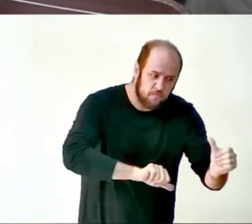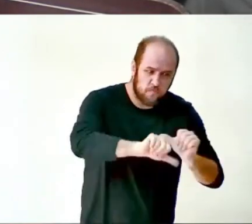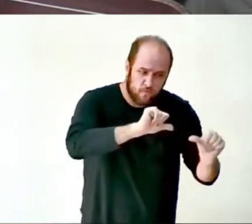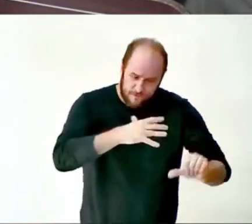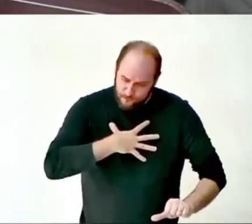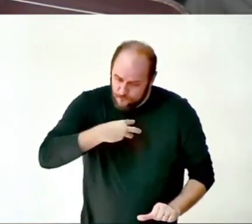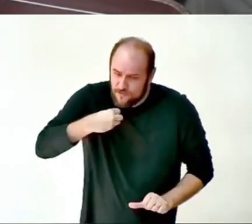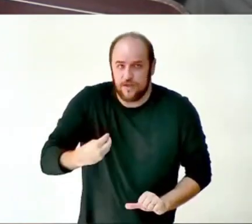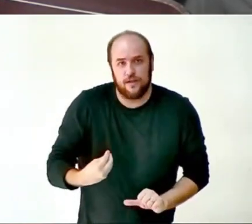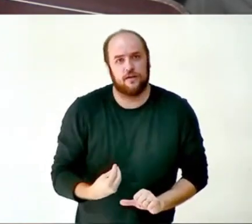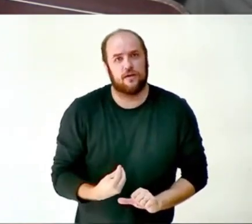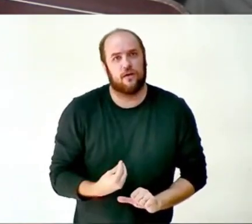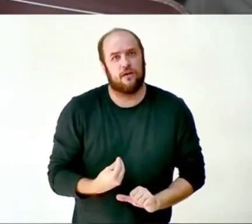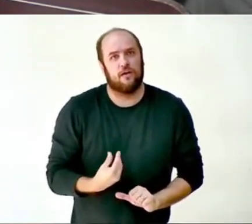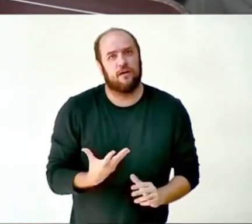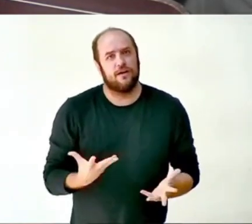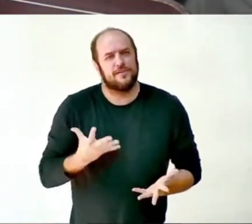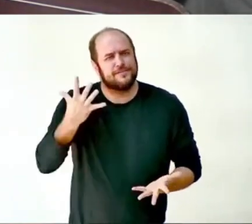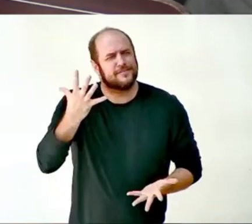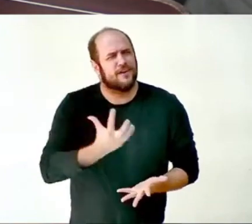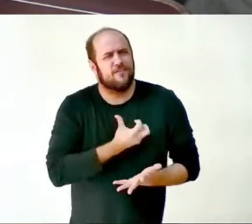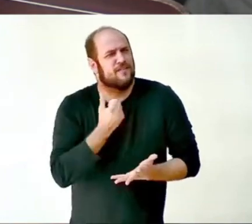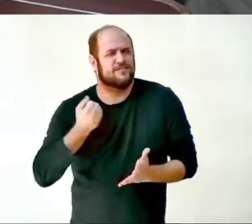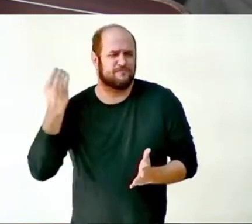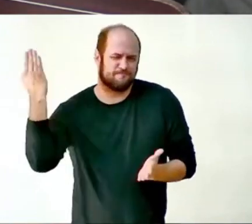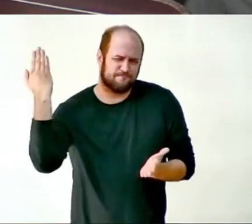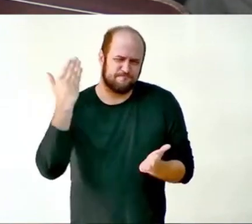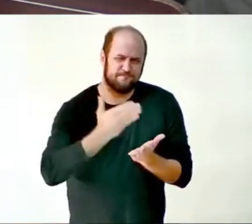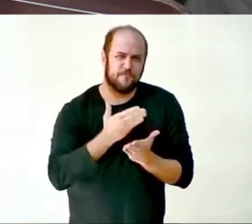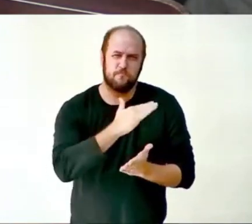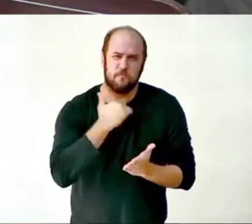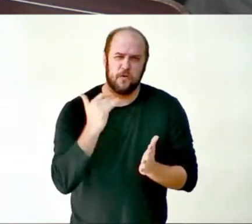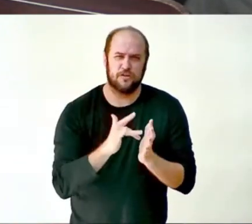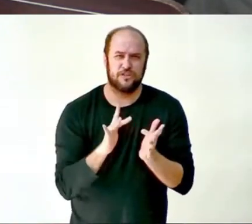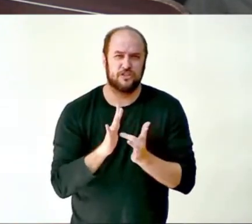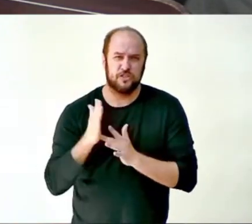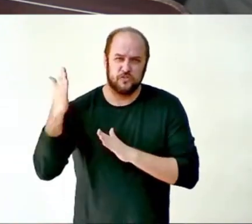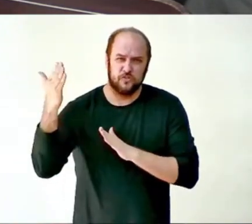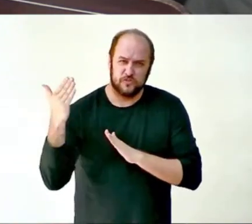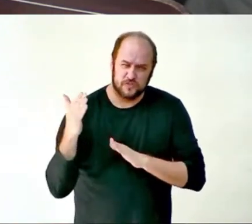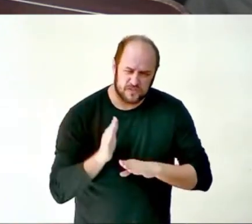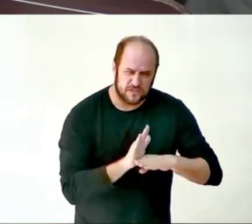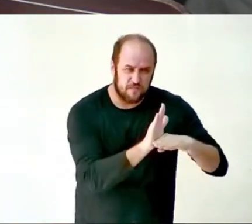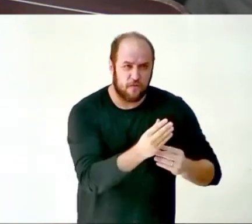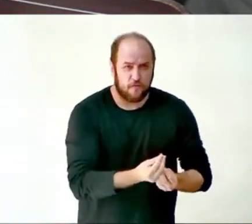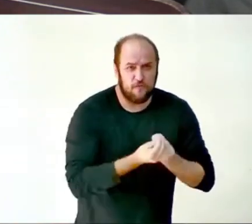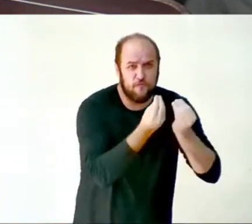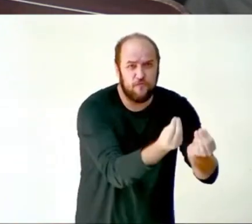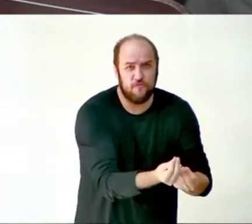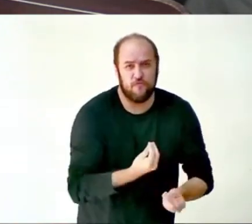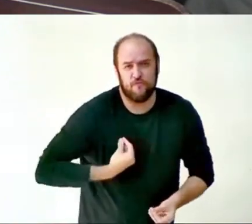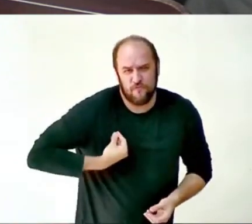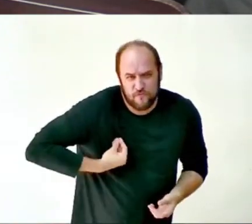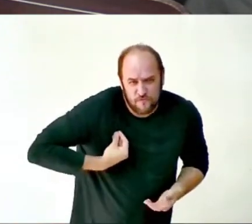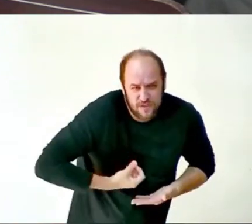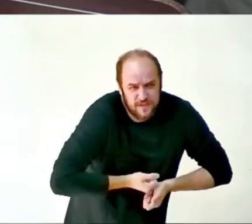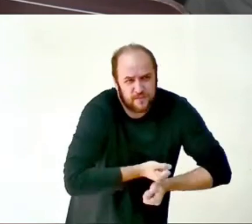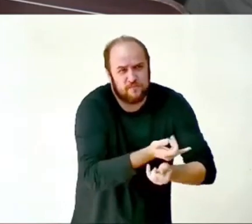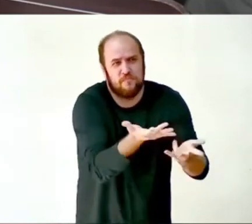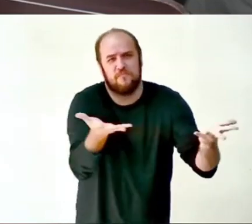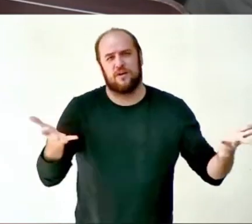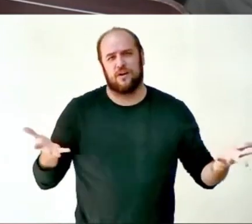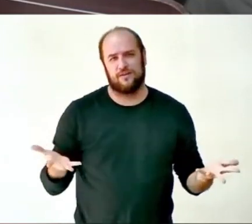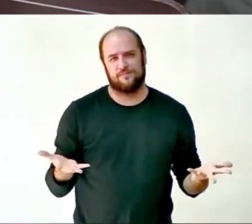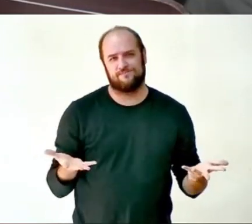Salvação unilateral. A salvação pela morte do Filho para que os seus inimigos tivessem vida. E é nele que